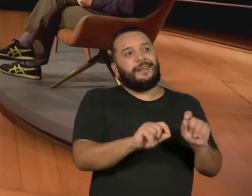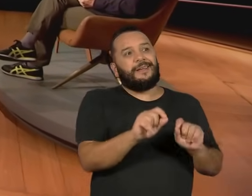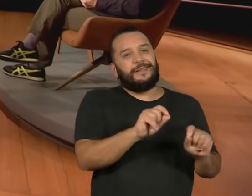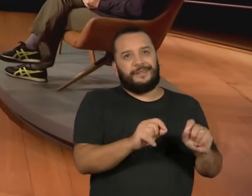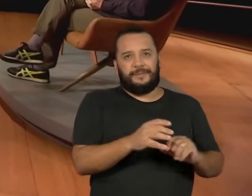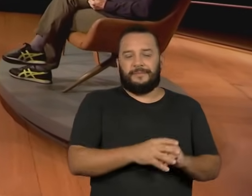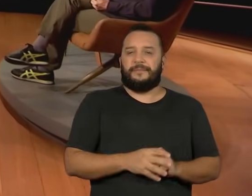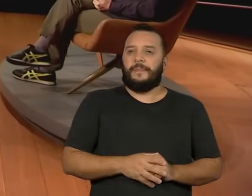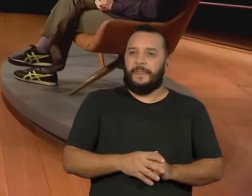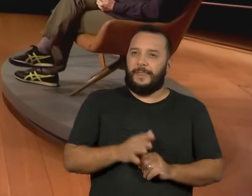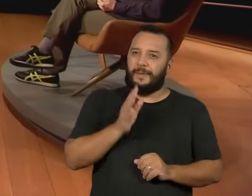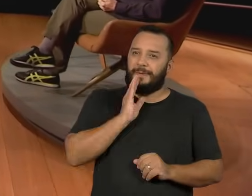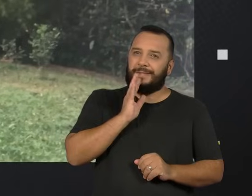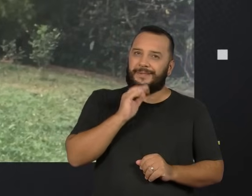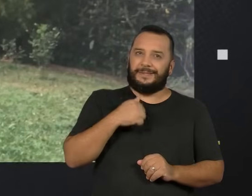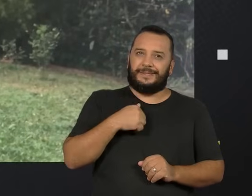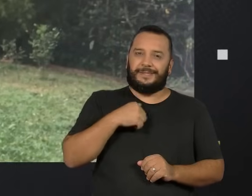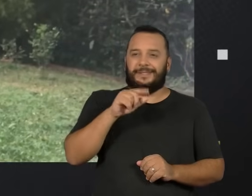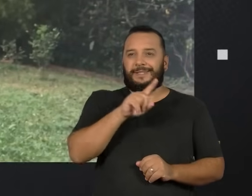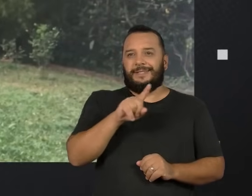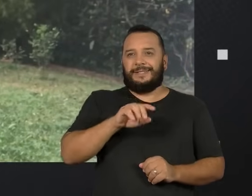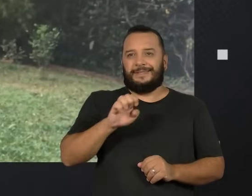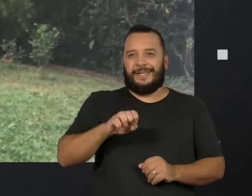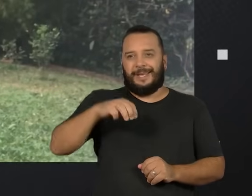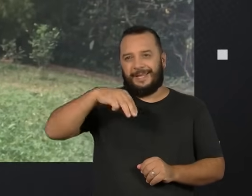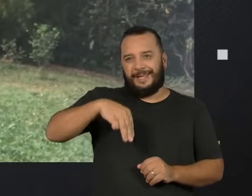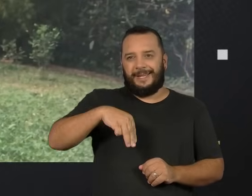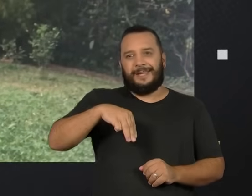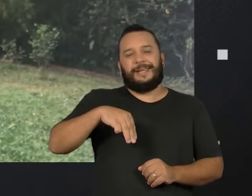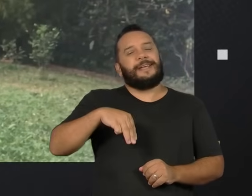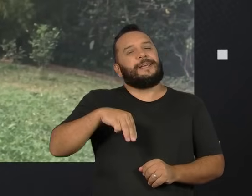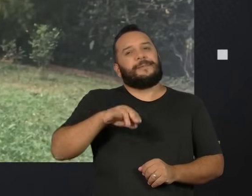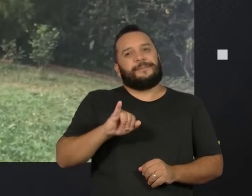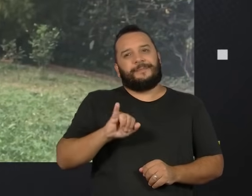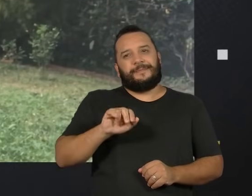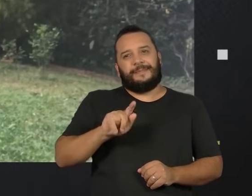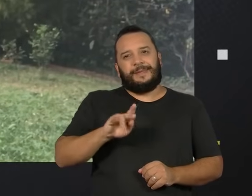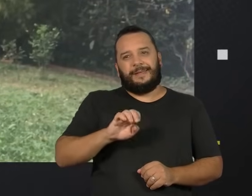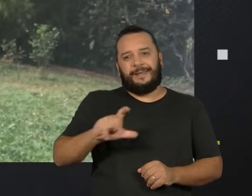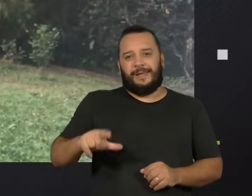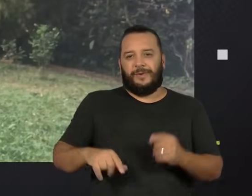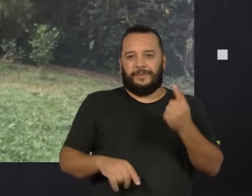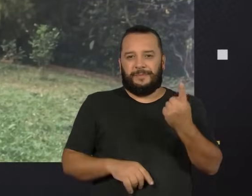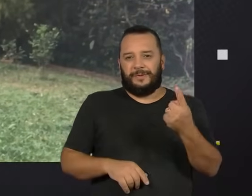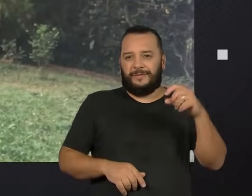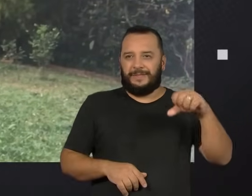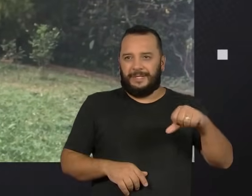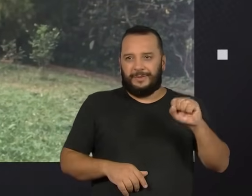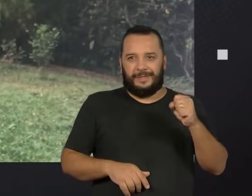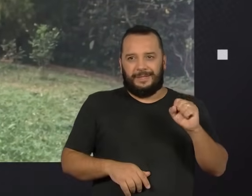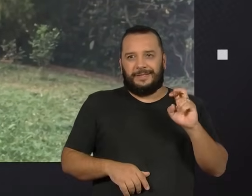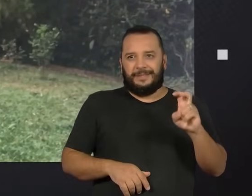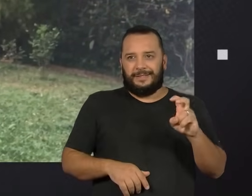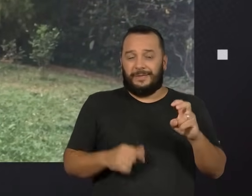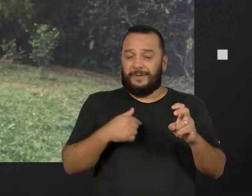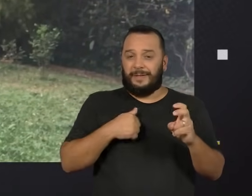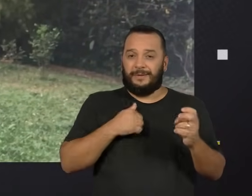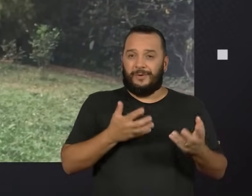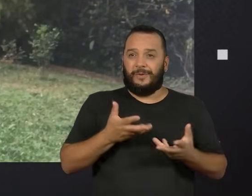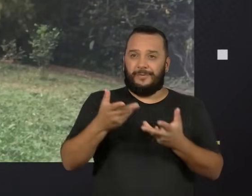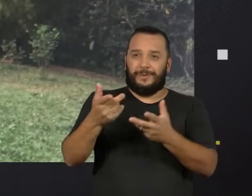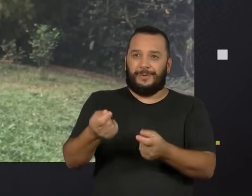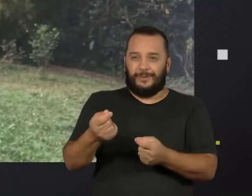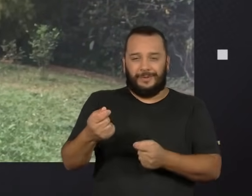Eu conheci o Zé Miguel Wisnik em 1985, quando ele me convidou para cantar as canções